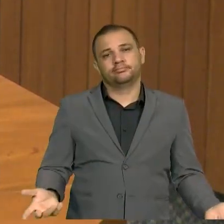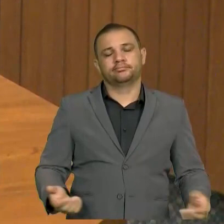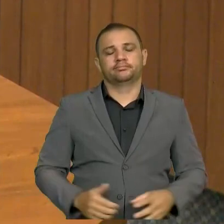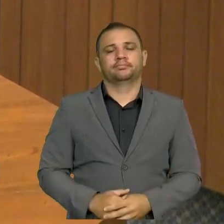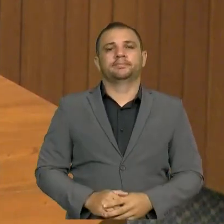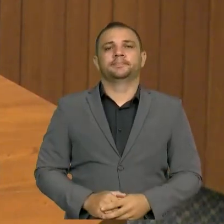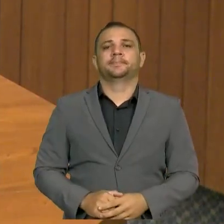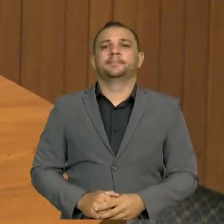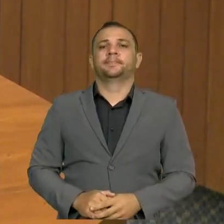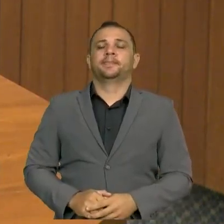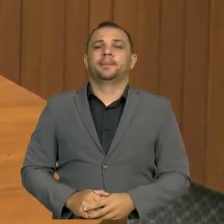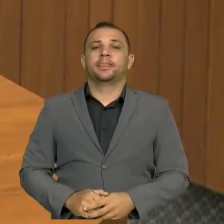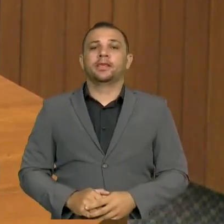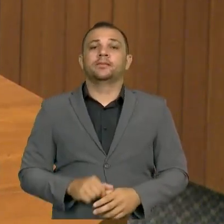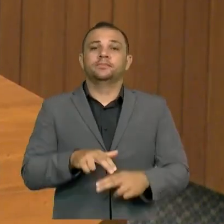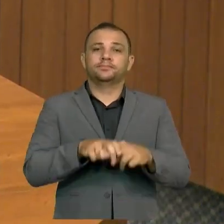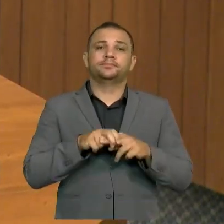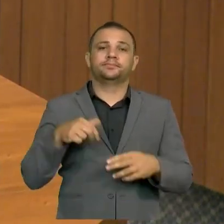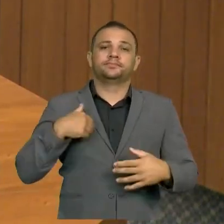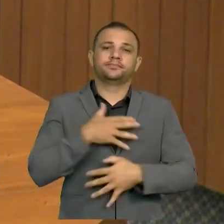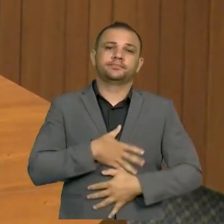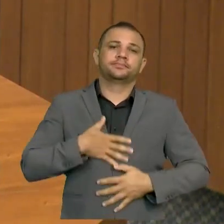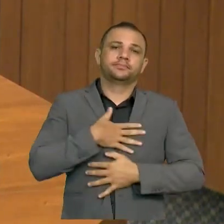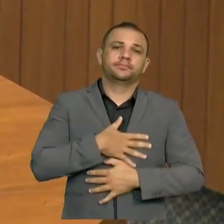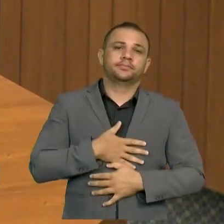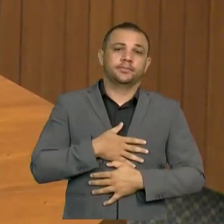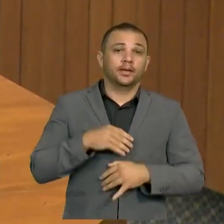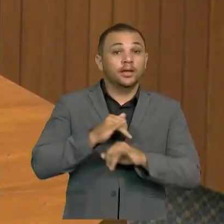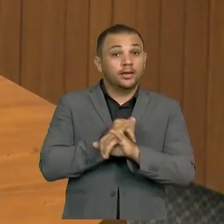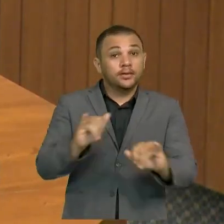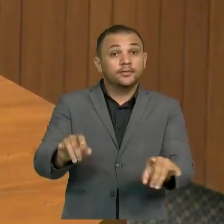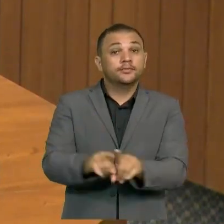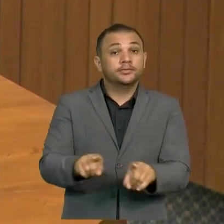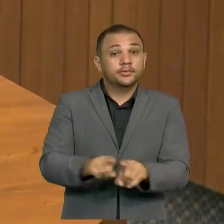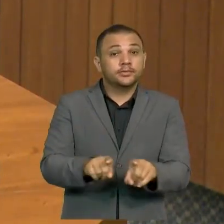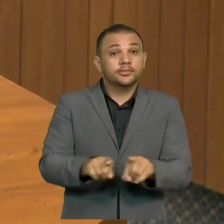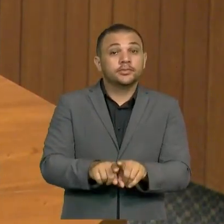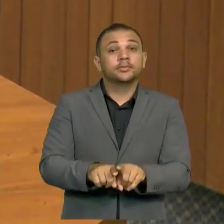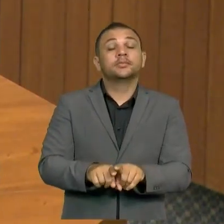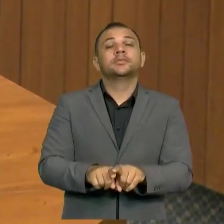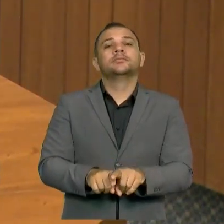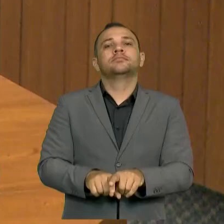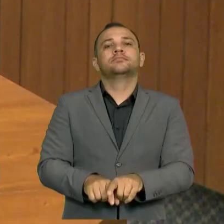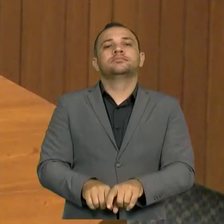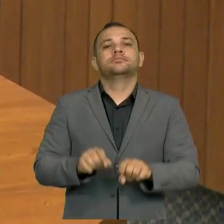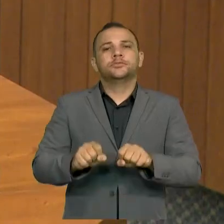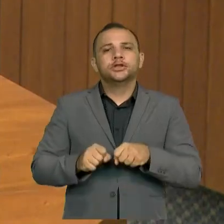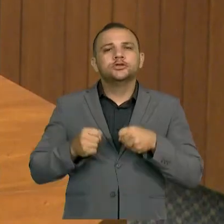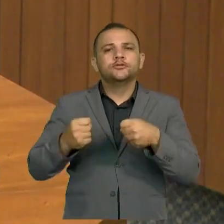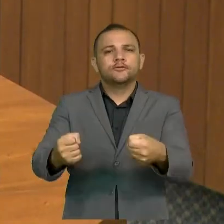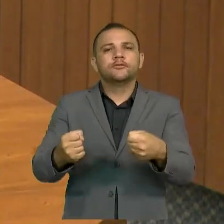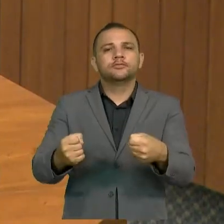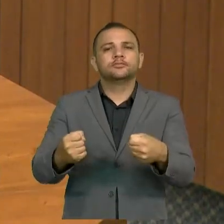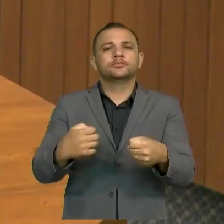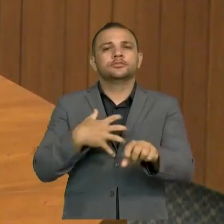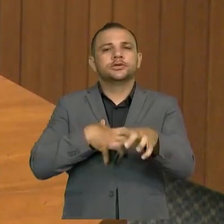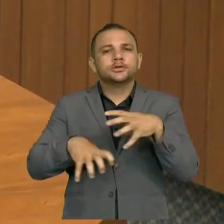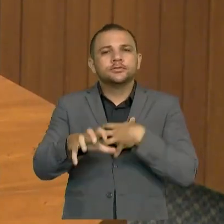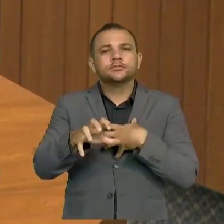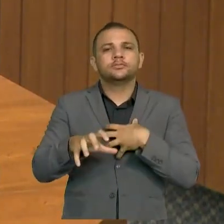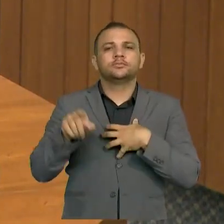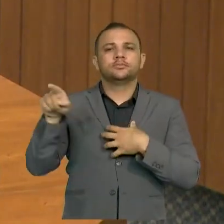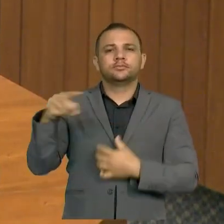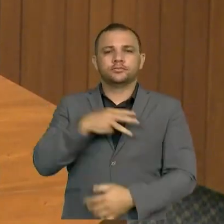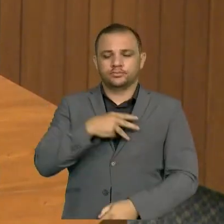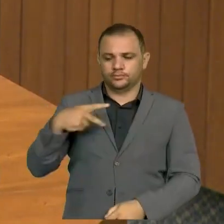naquele momento. Fico muito satisfeito, mas quero destacar a perseverança e a sensibilidade do MPF